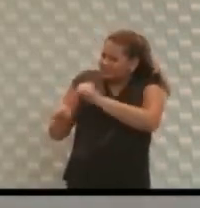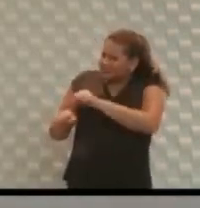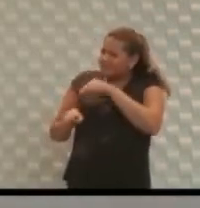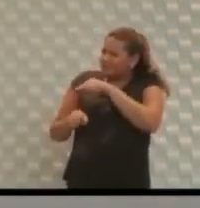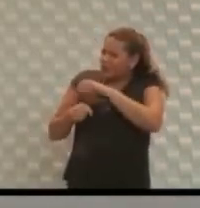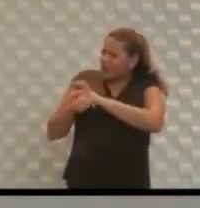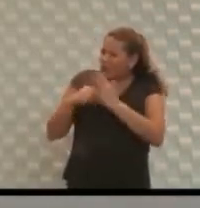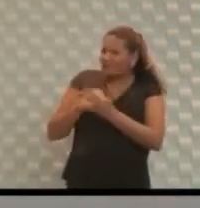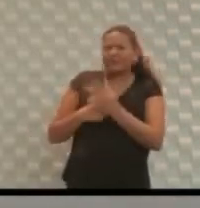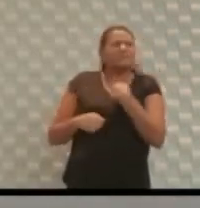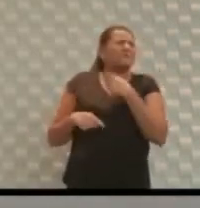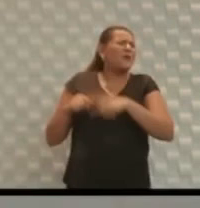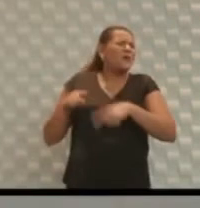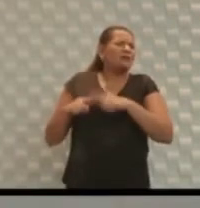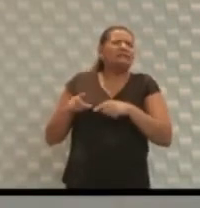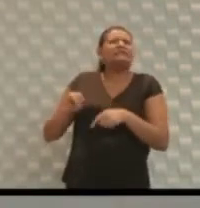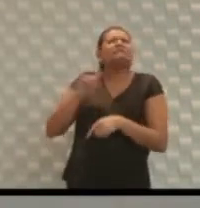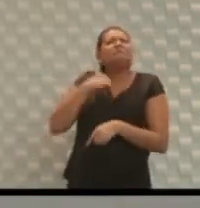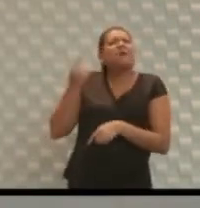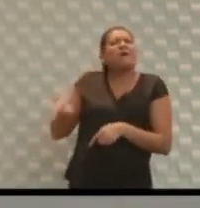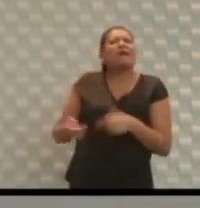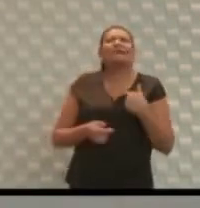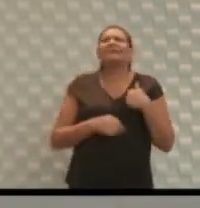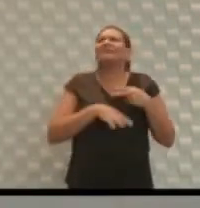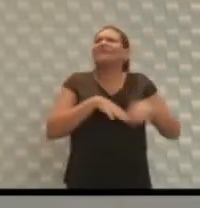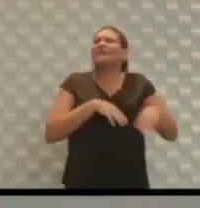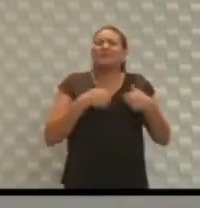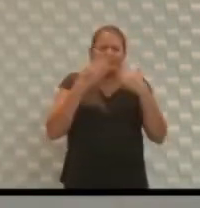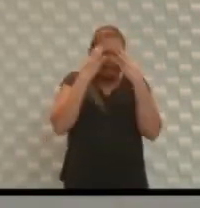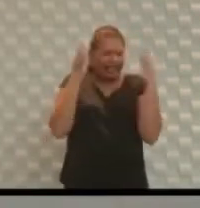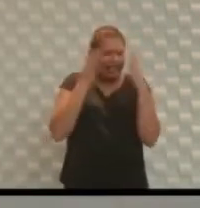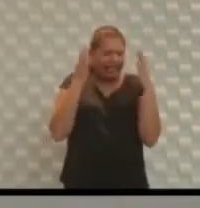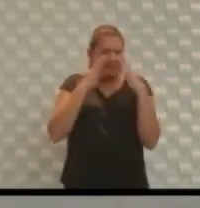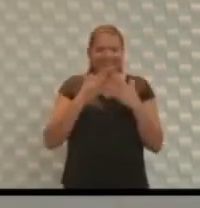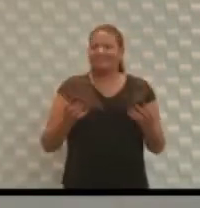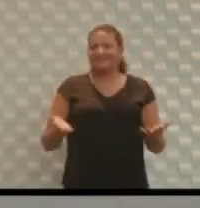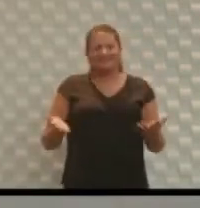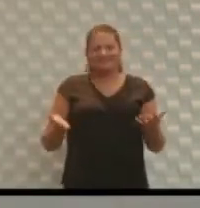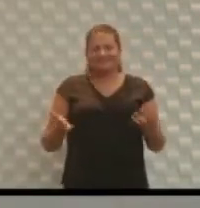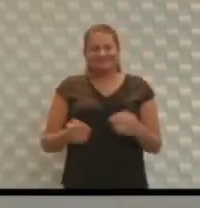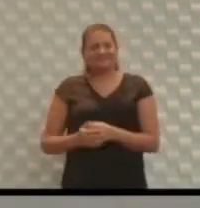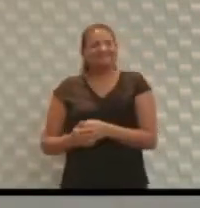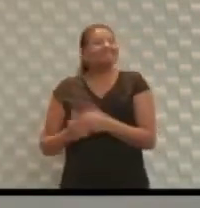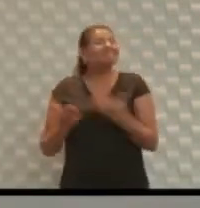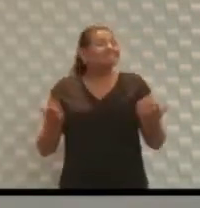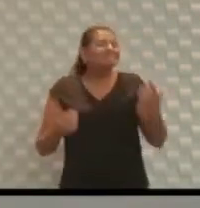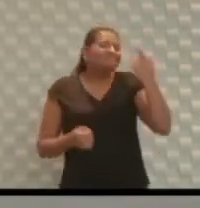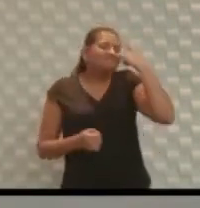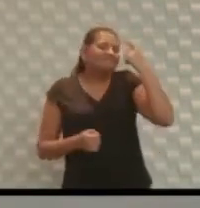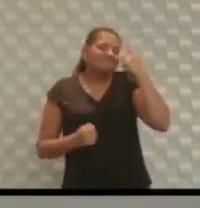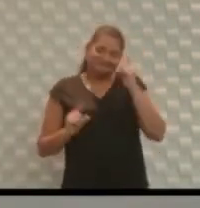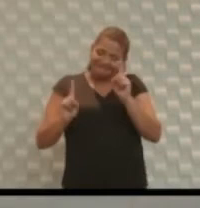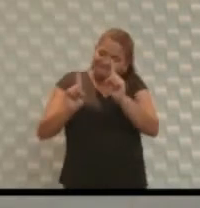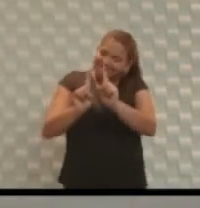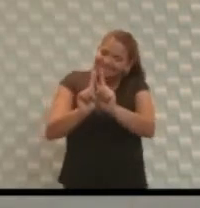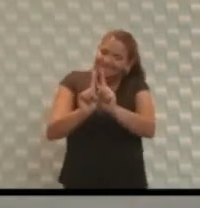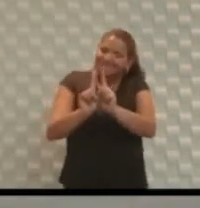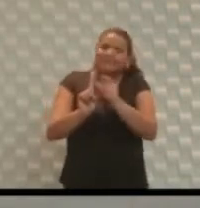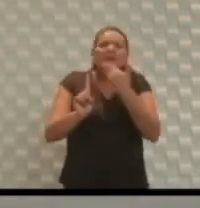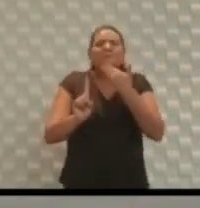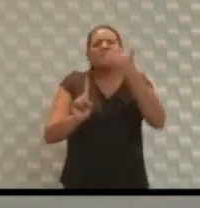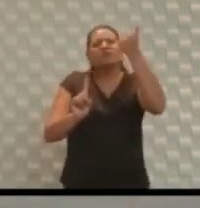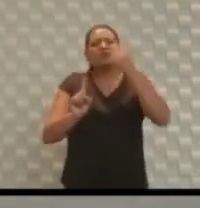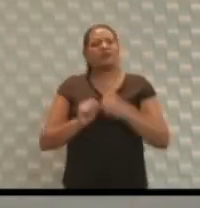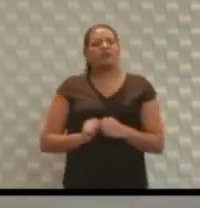é melhor serem dois do que um, né? Muito melhor ser dois do que um. E eu espero que você tenha